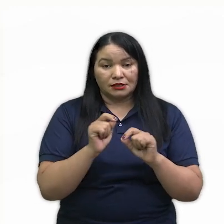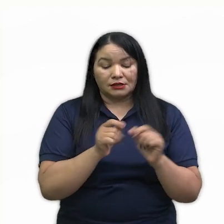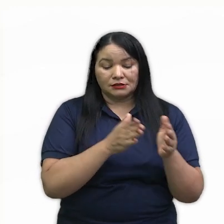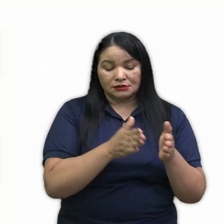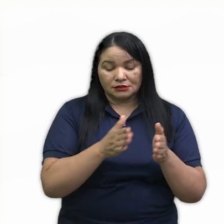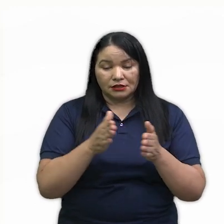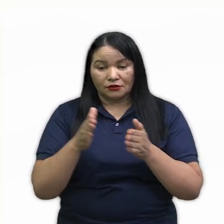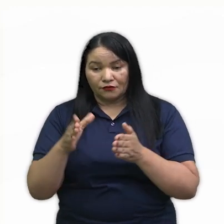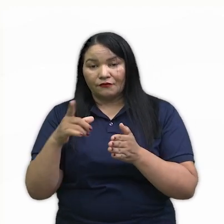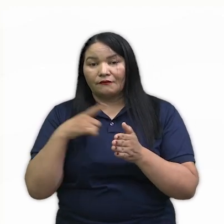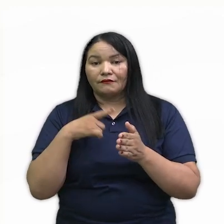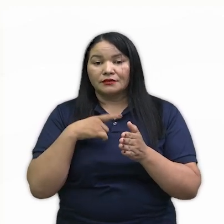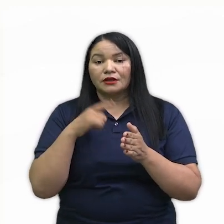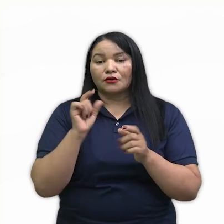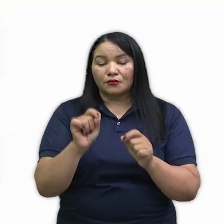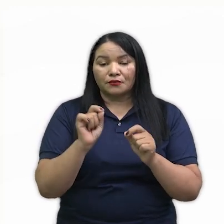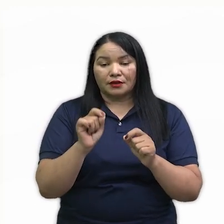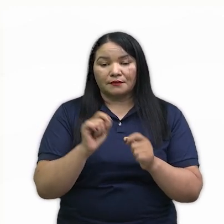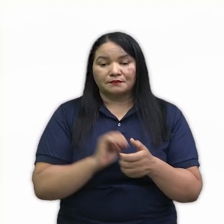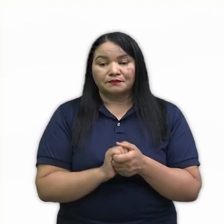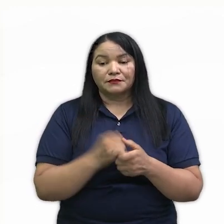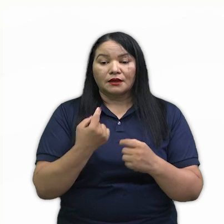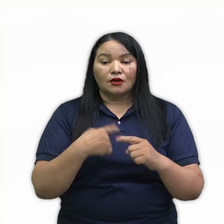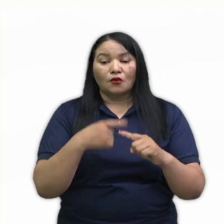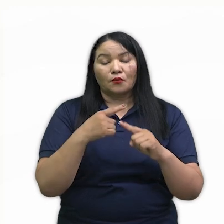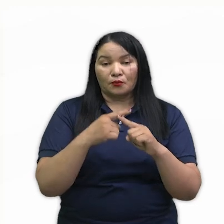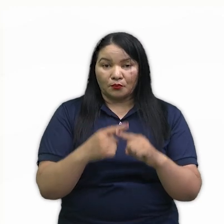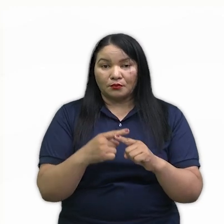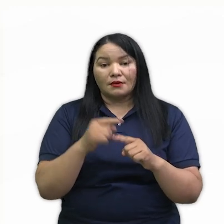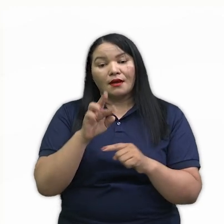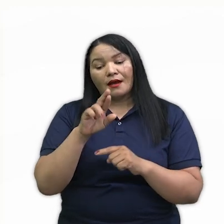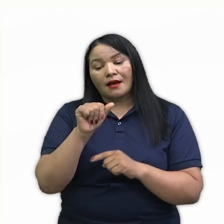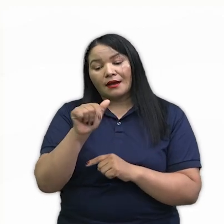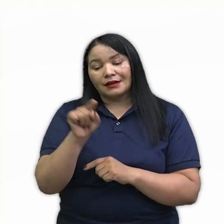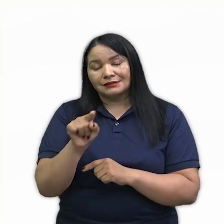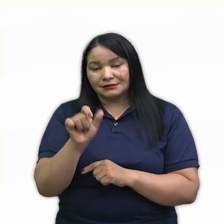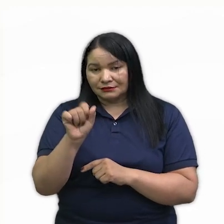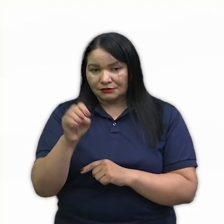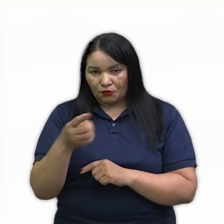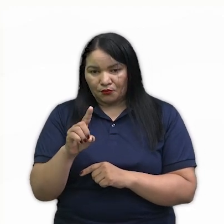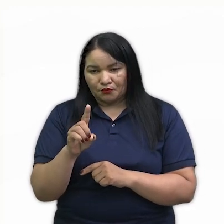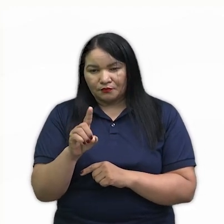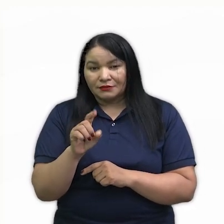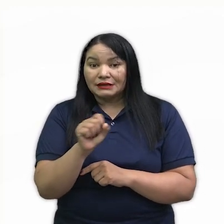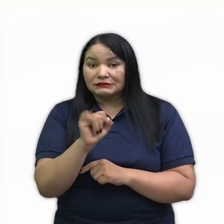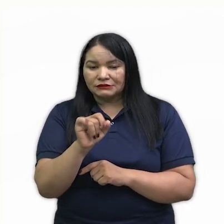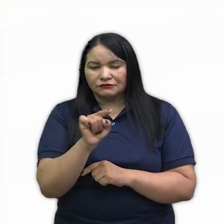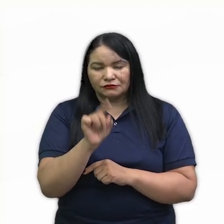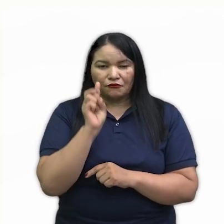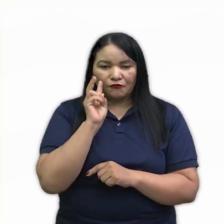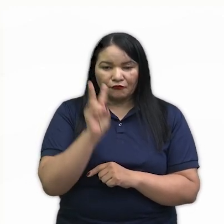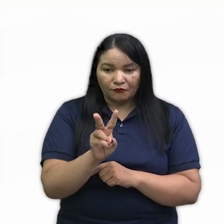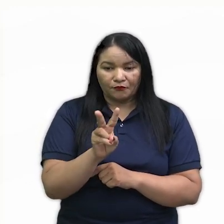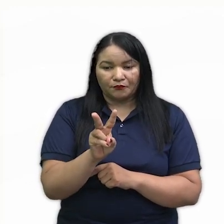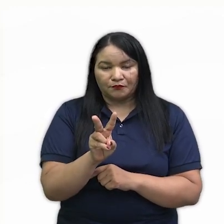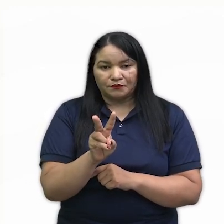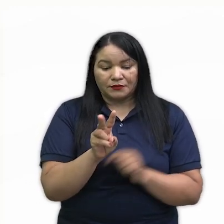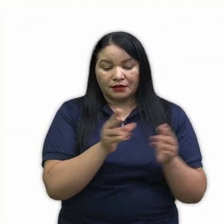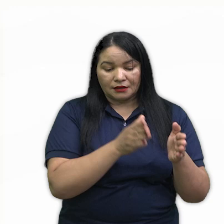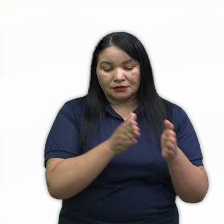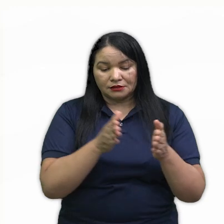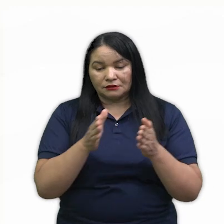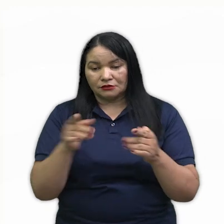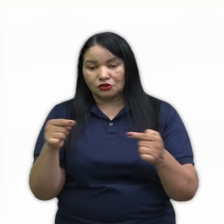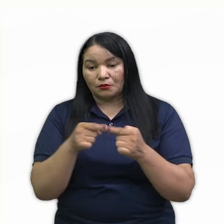ali um porquê, ela possui uma razão, né? Uma razão de ser. Veja, se você observar na sequência de Fibonacci, quando